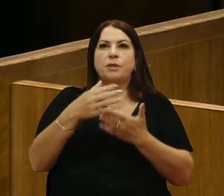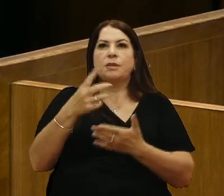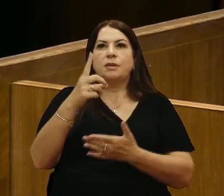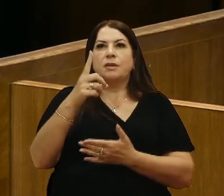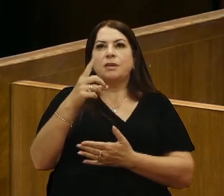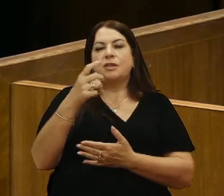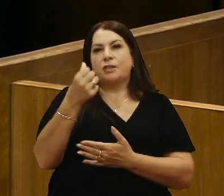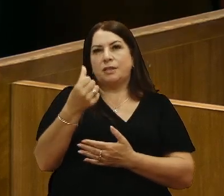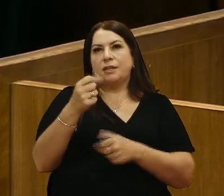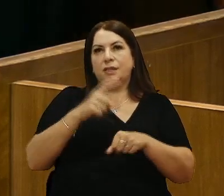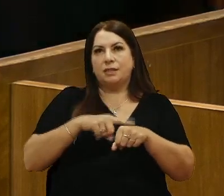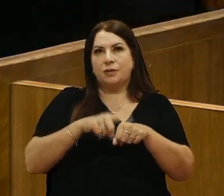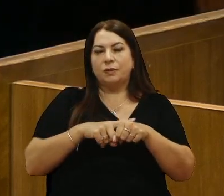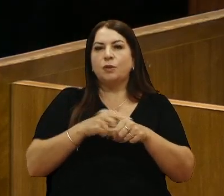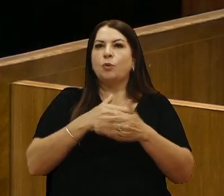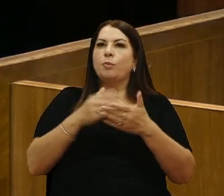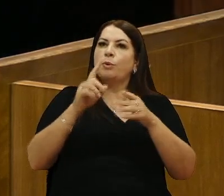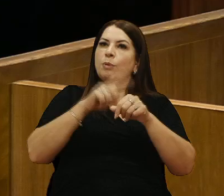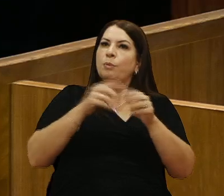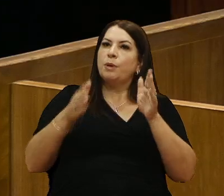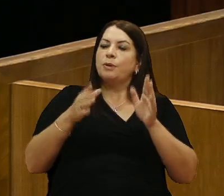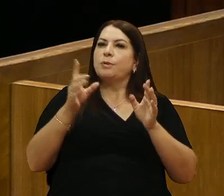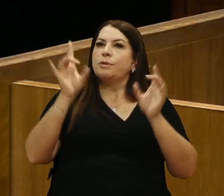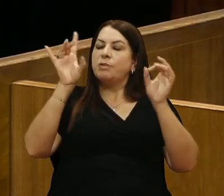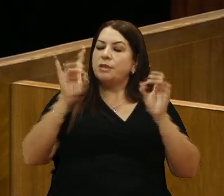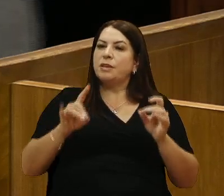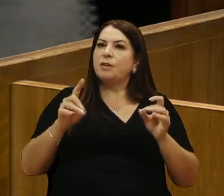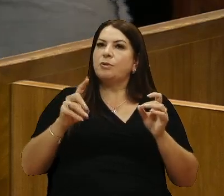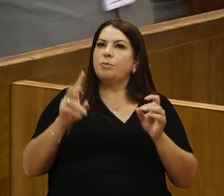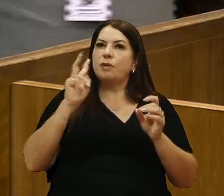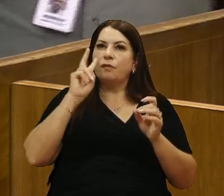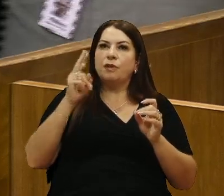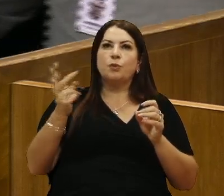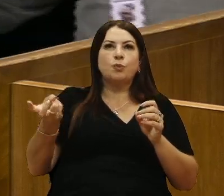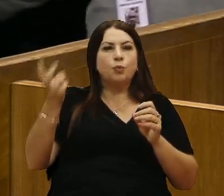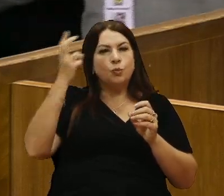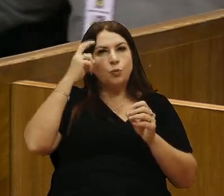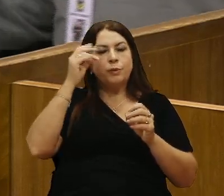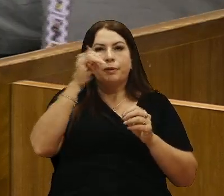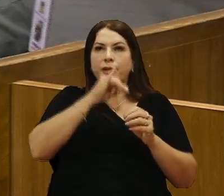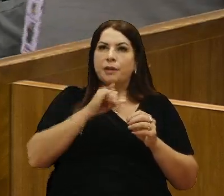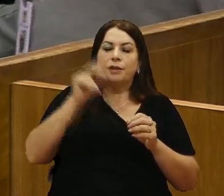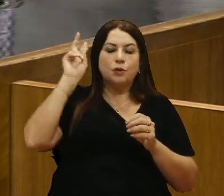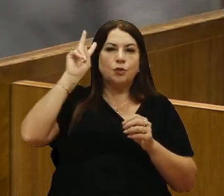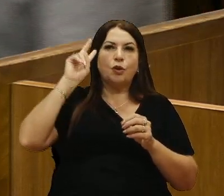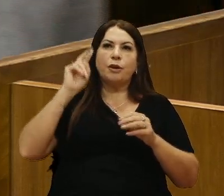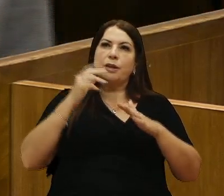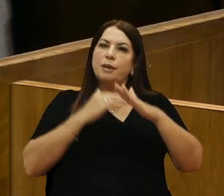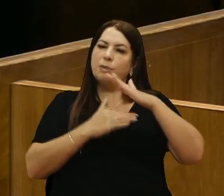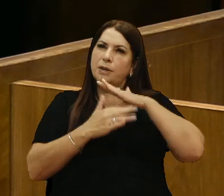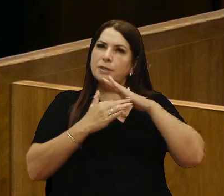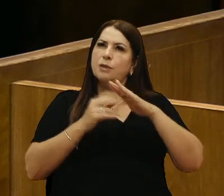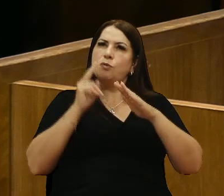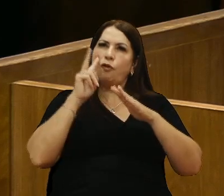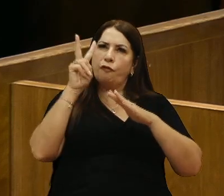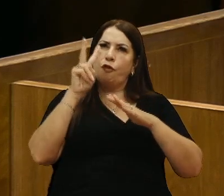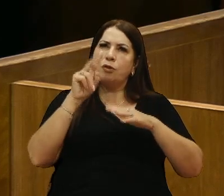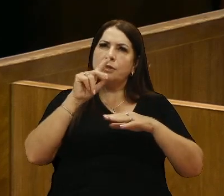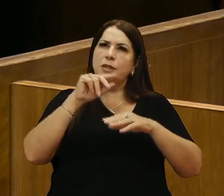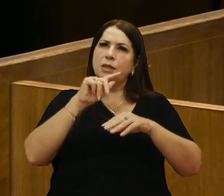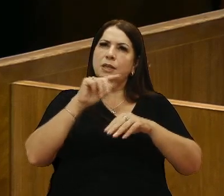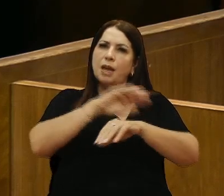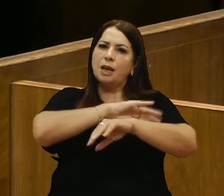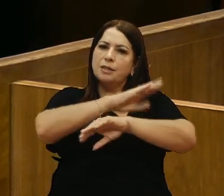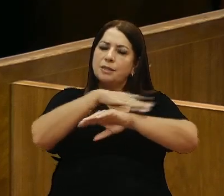horas. Será um momento especial para vivenciarmos a cultura italiana, a história da imigração, a força da Serra Gaúcha